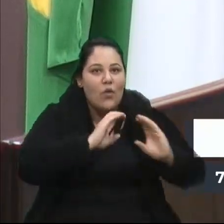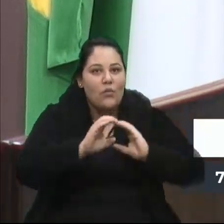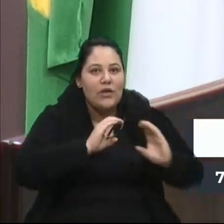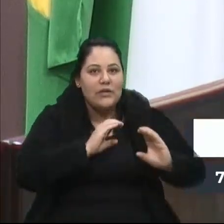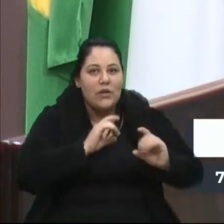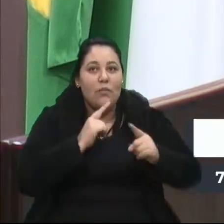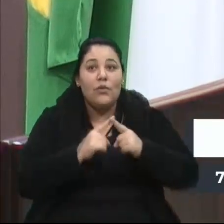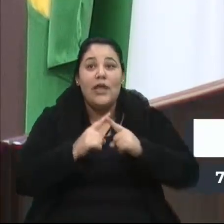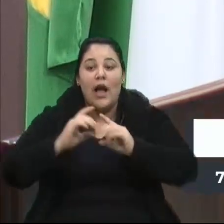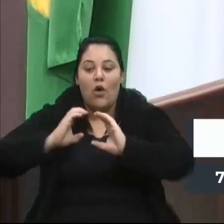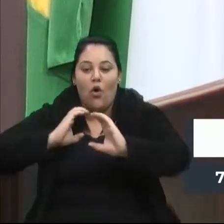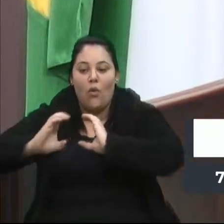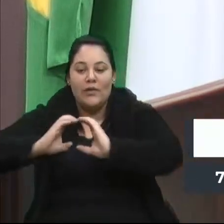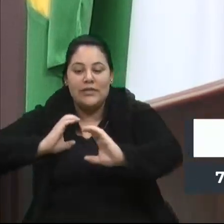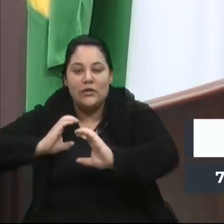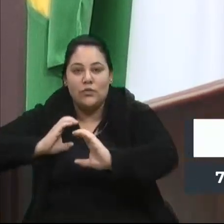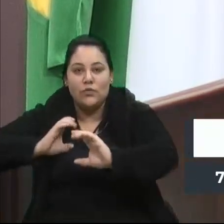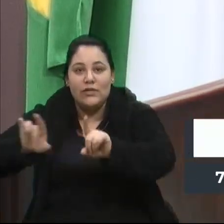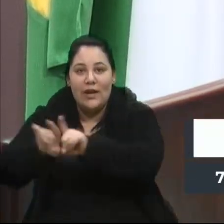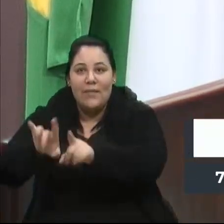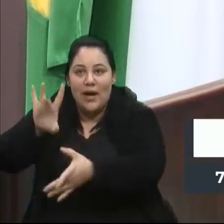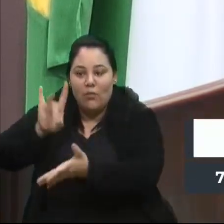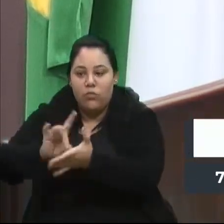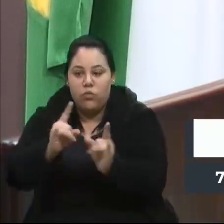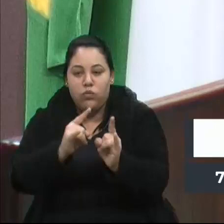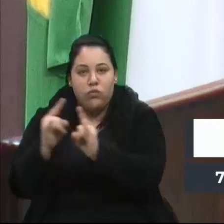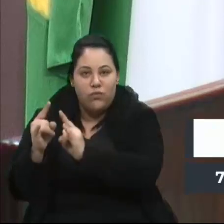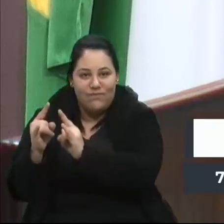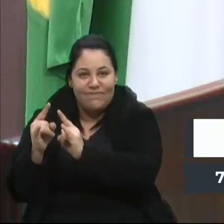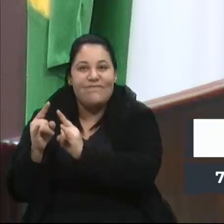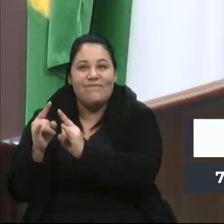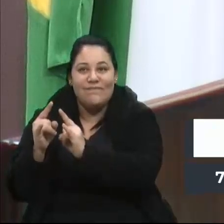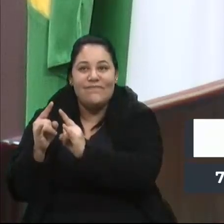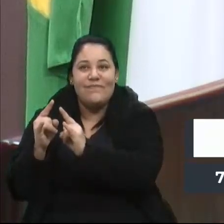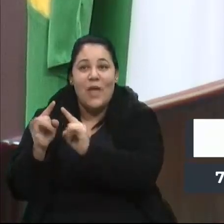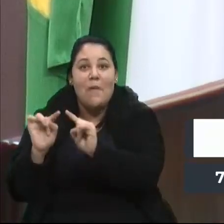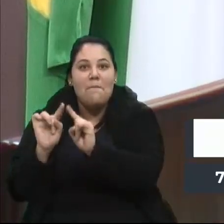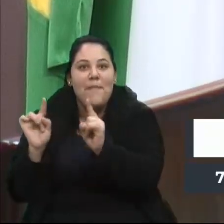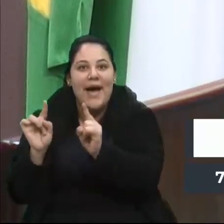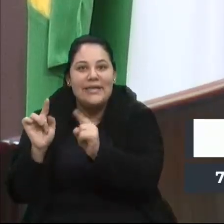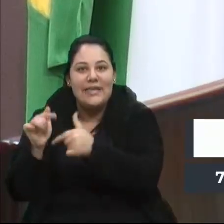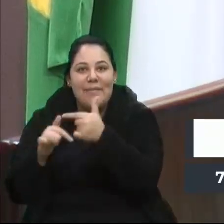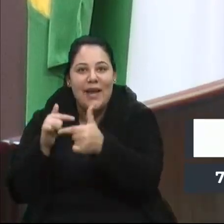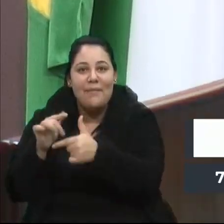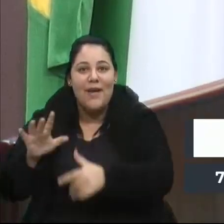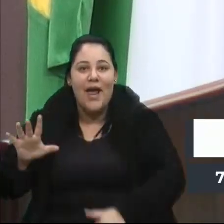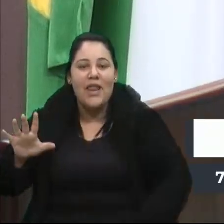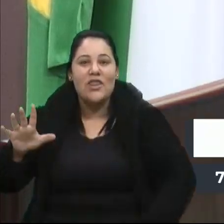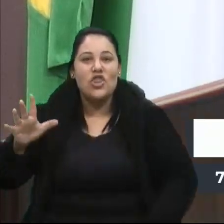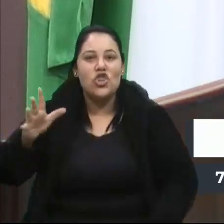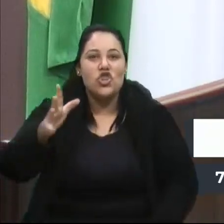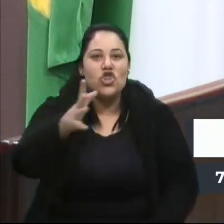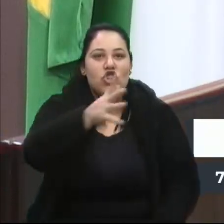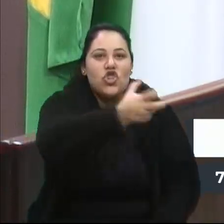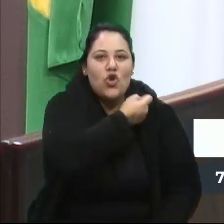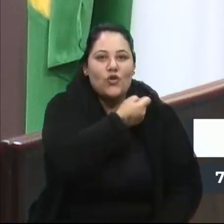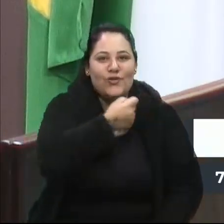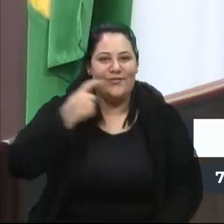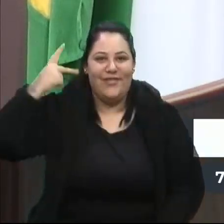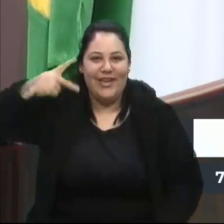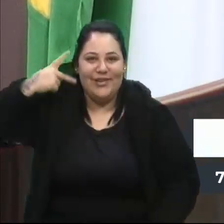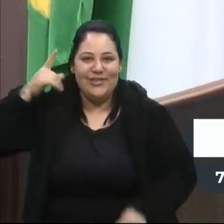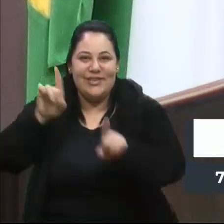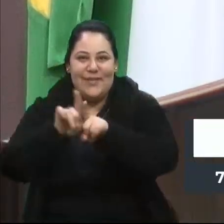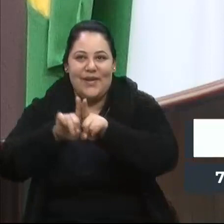comunicação trabalha institucionalmente, mas trabalha para todos nós, vereadores, né? Então, essa